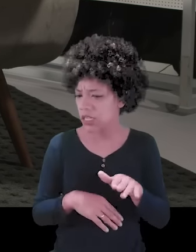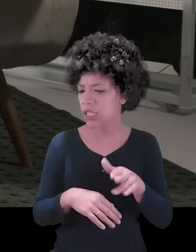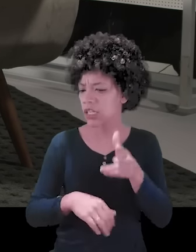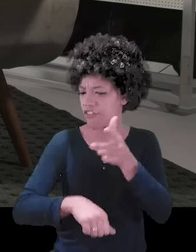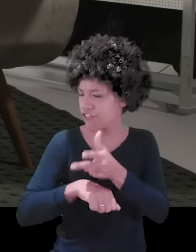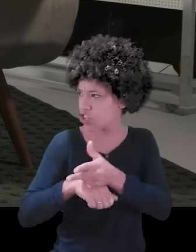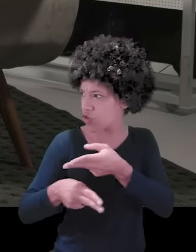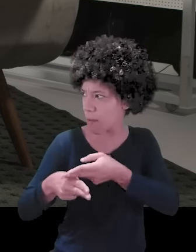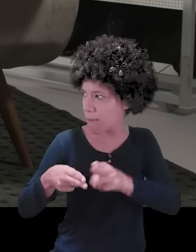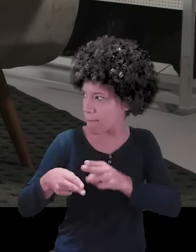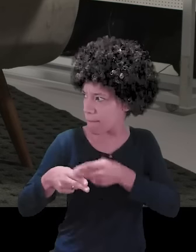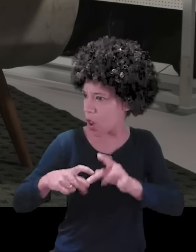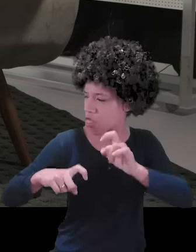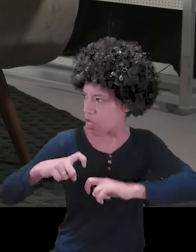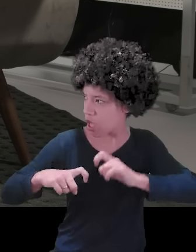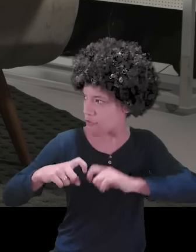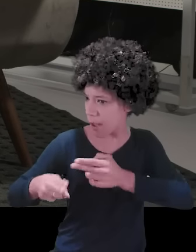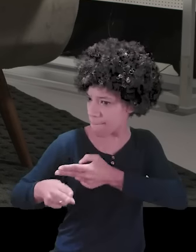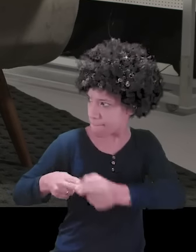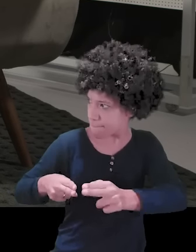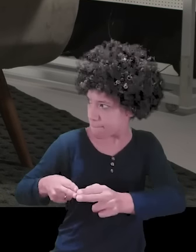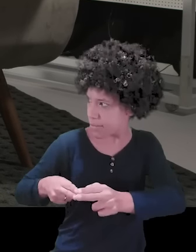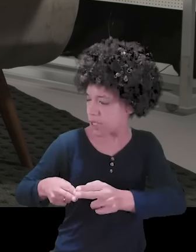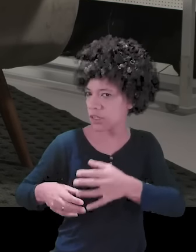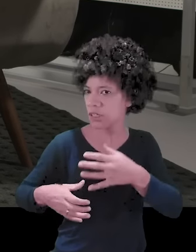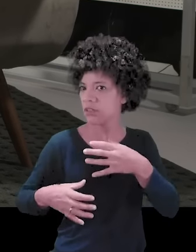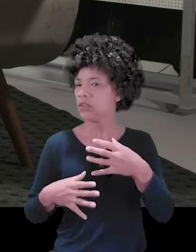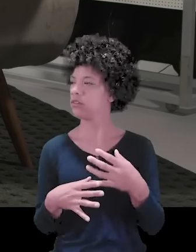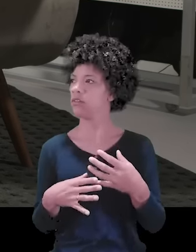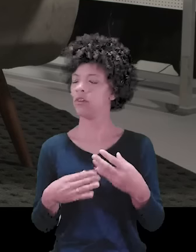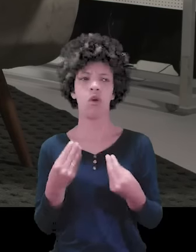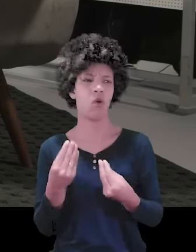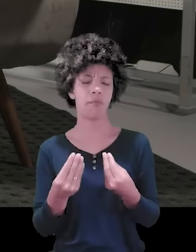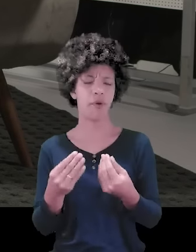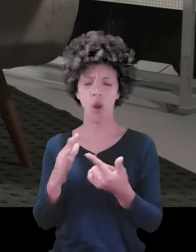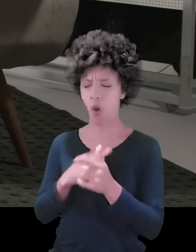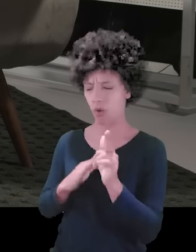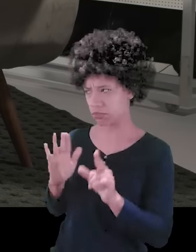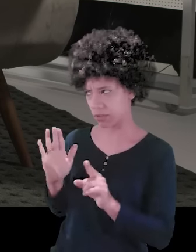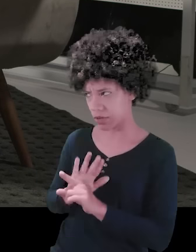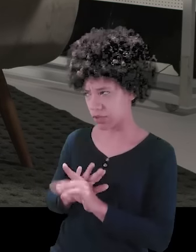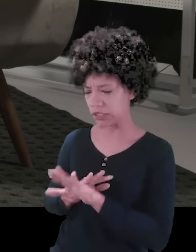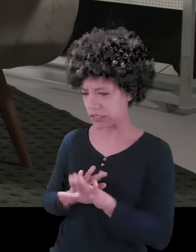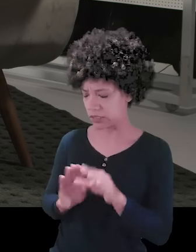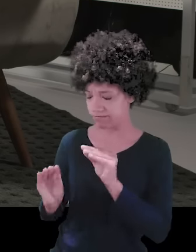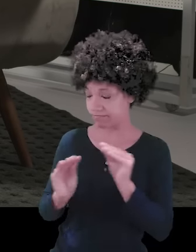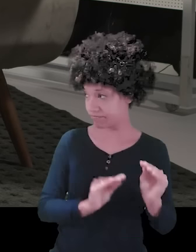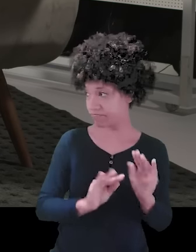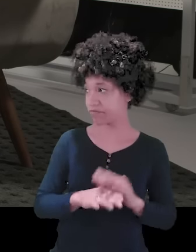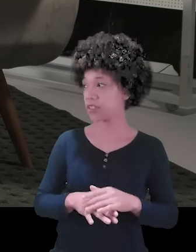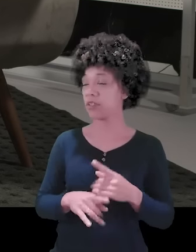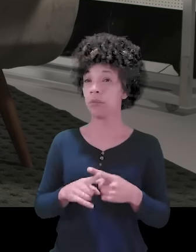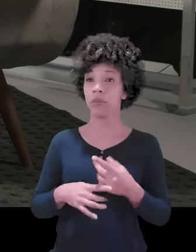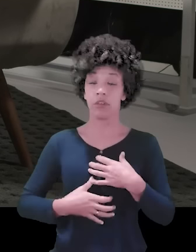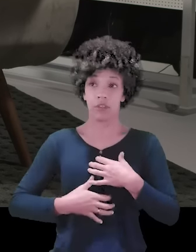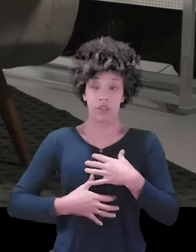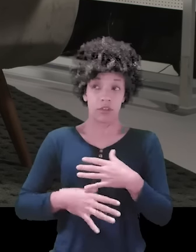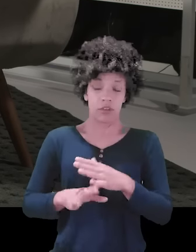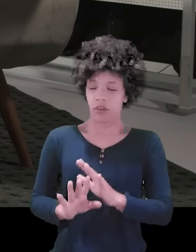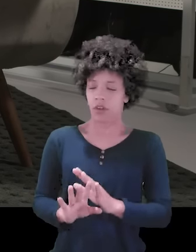vídeos pornográficos para o reino elemental mas eu tenho outra pergunta sair um pouco da criança para levar do